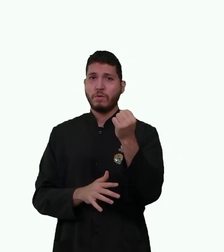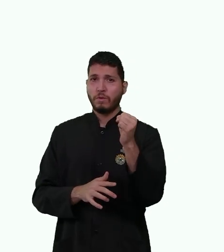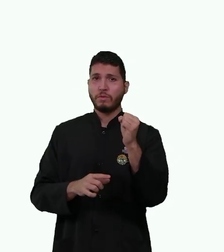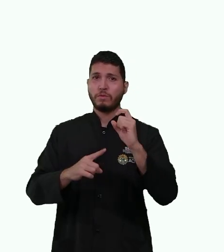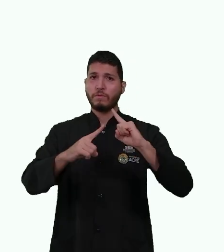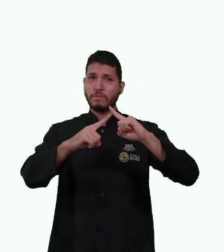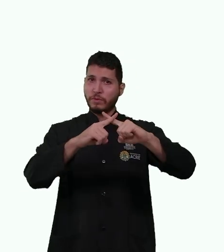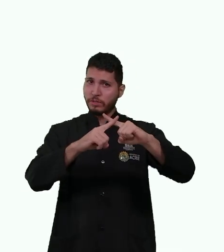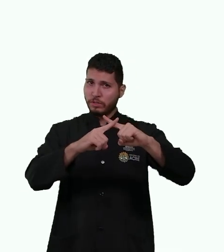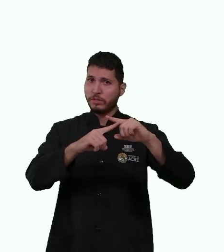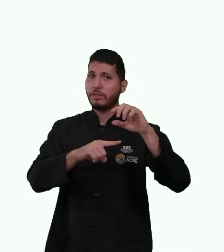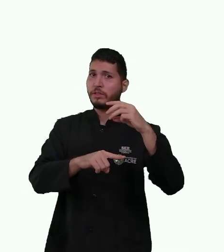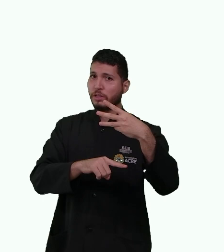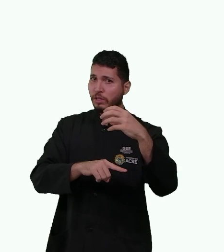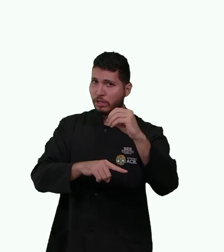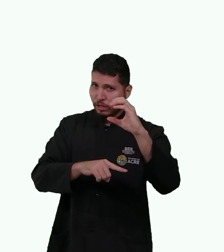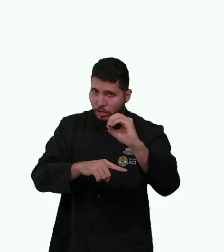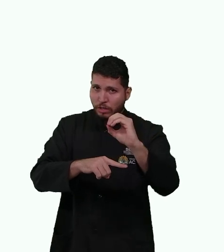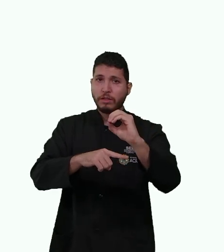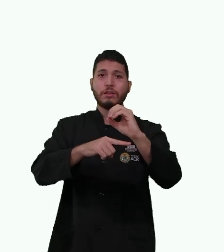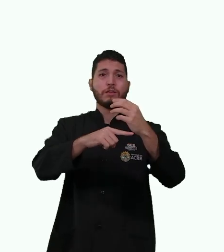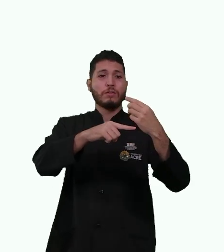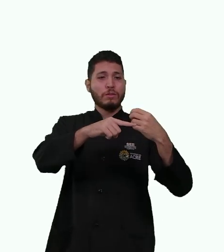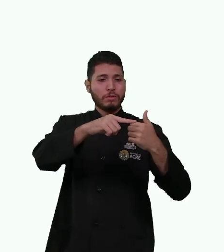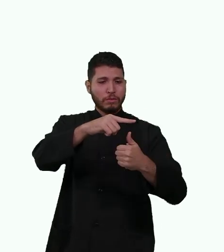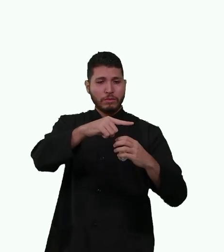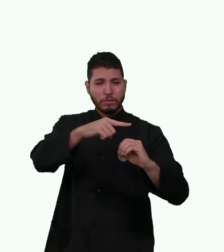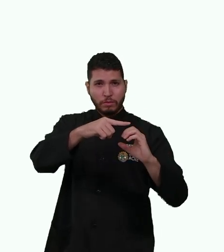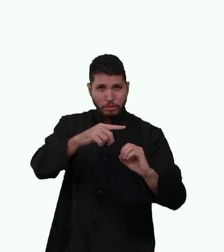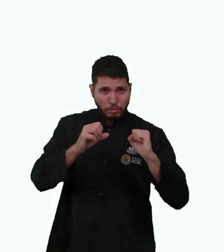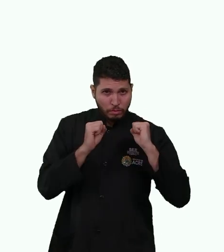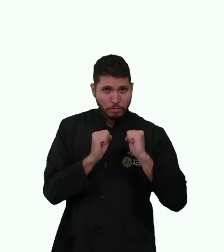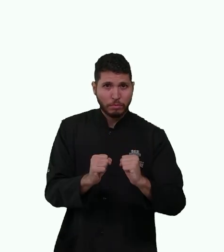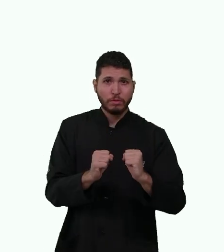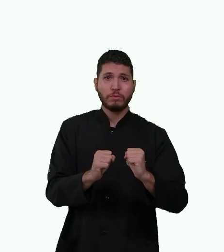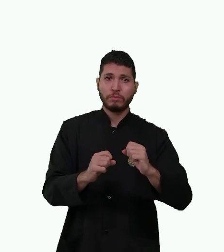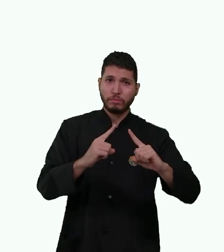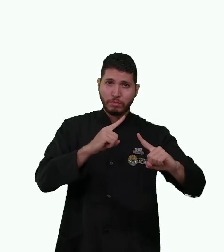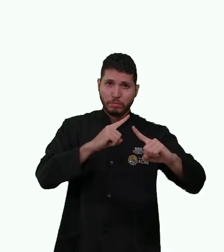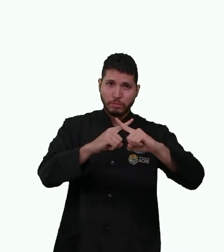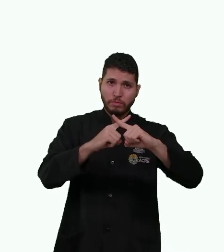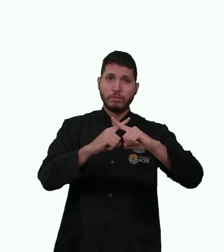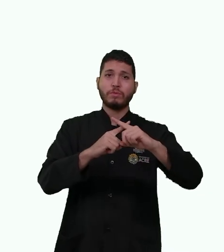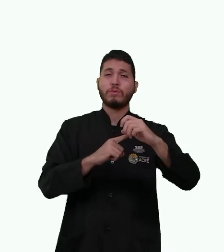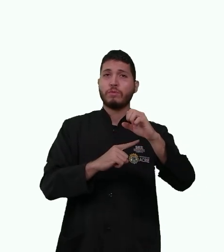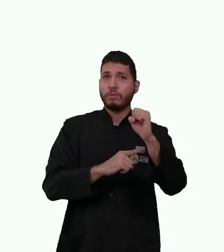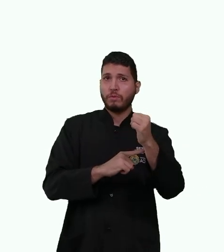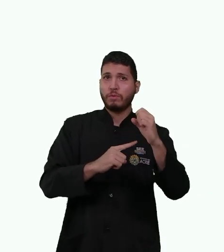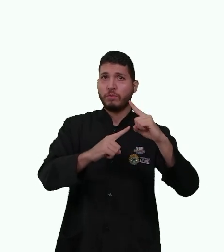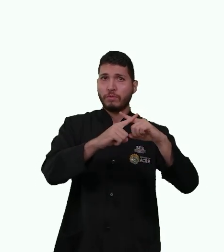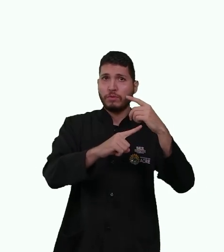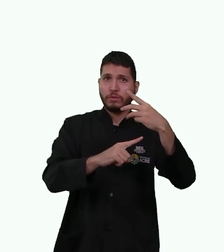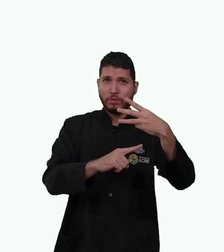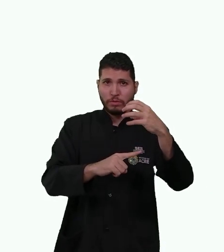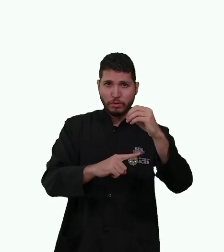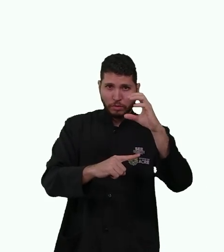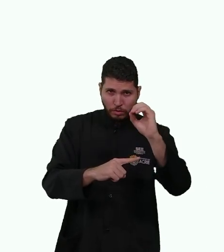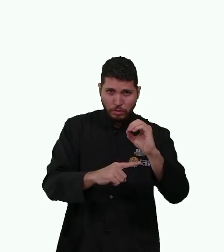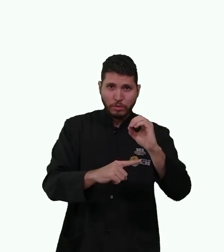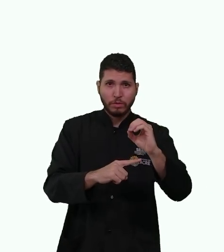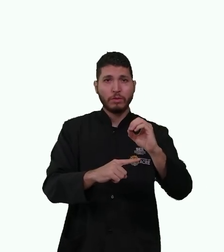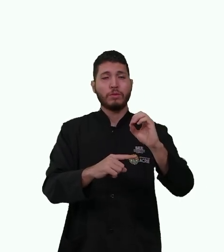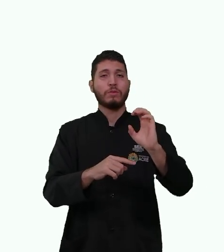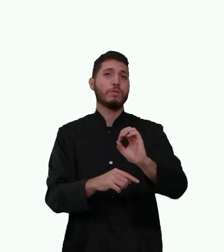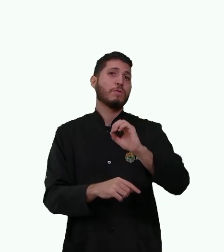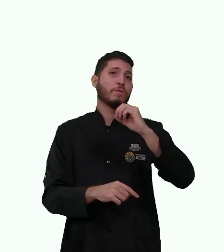100. Aí, como que eu faço a multiplicação? Eu posso multiplicar 8 vezes 300 e esse valor dividir por 100, ou ainda